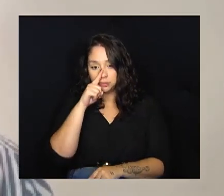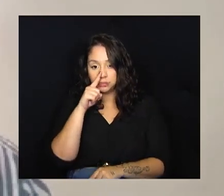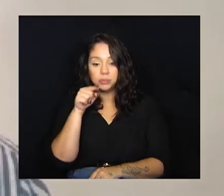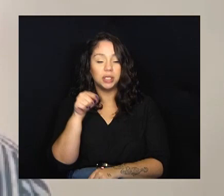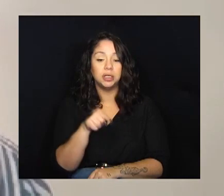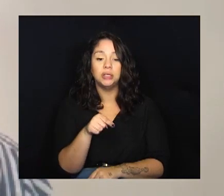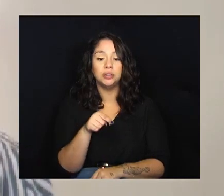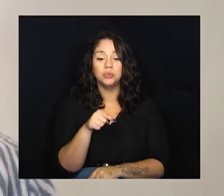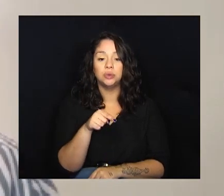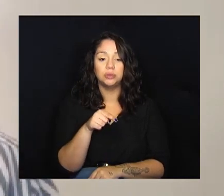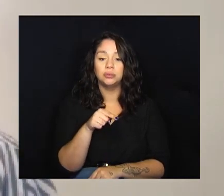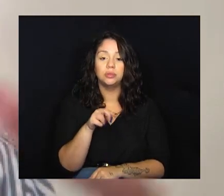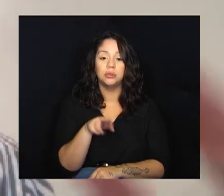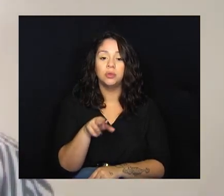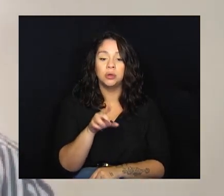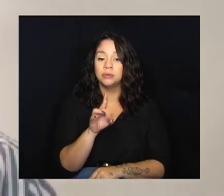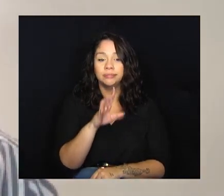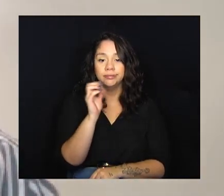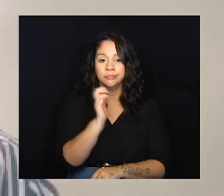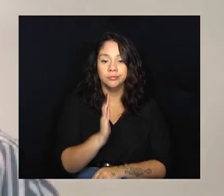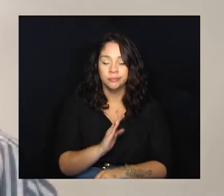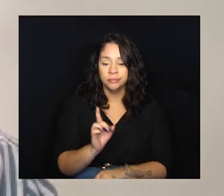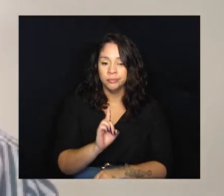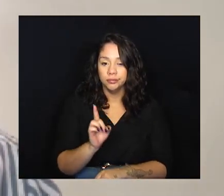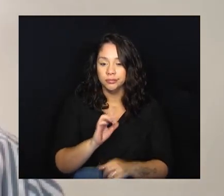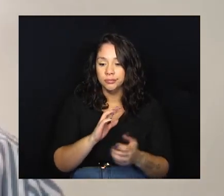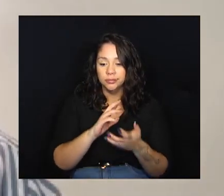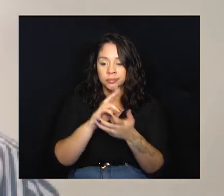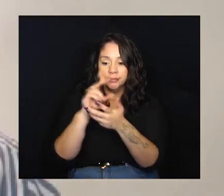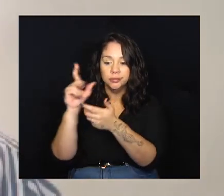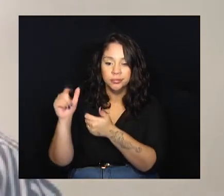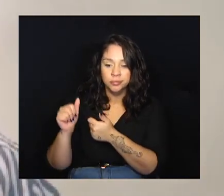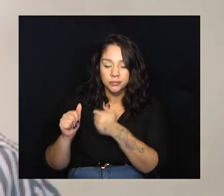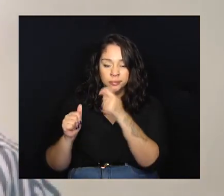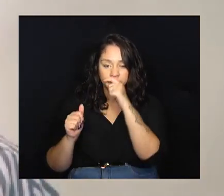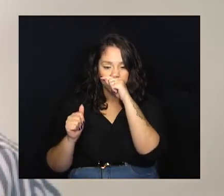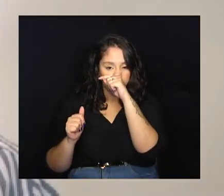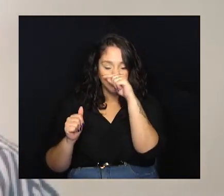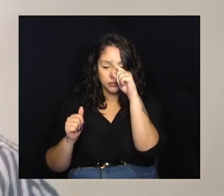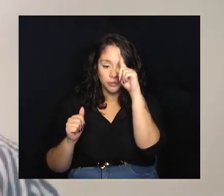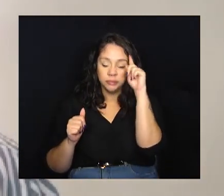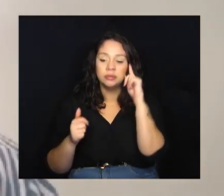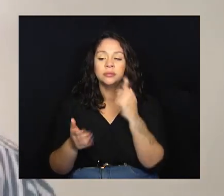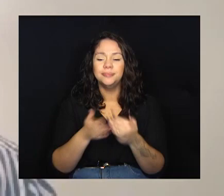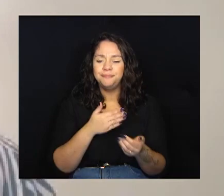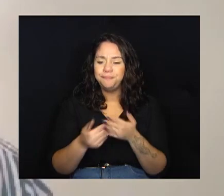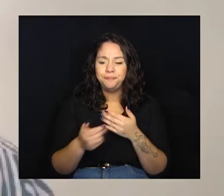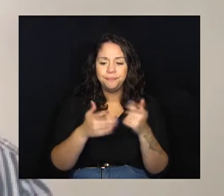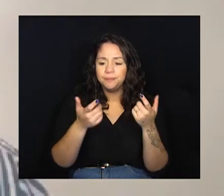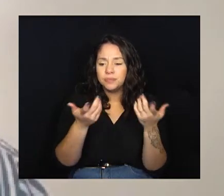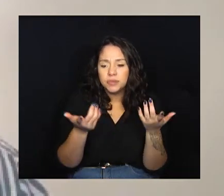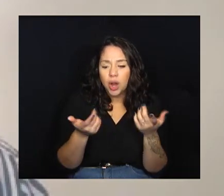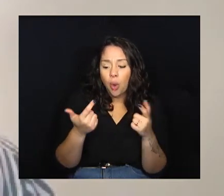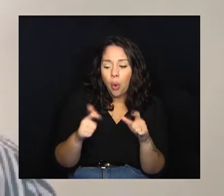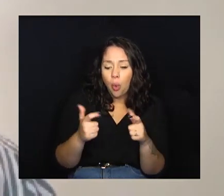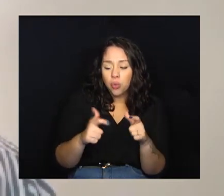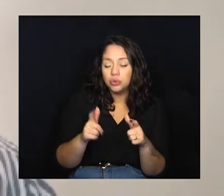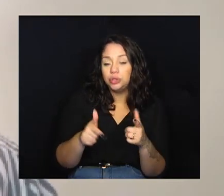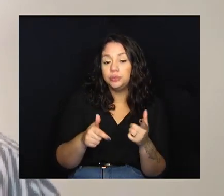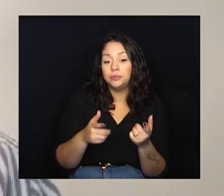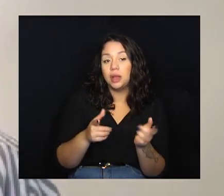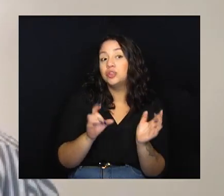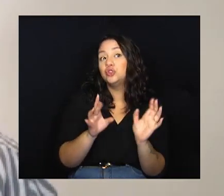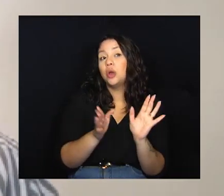eu não tô falando só de Brasil eu tô falando no mundo independente de onde o paciente estiver nunca vai ser proposto